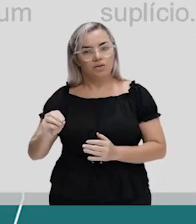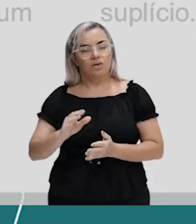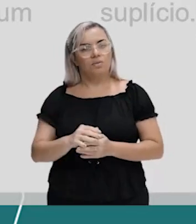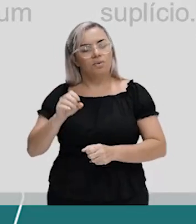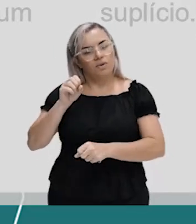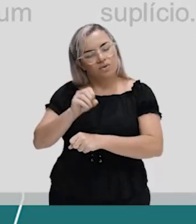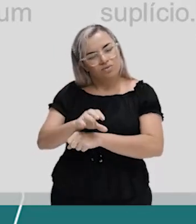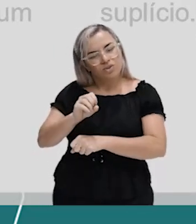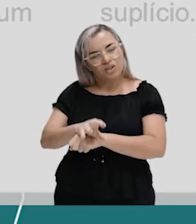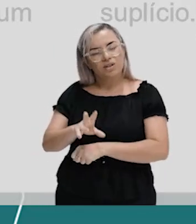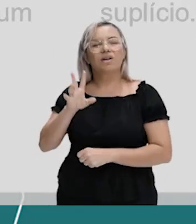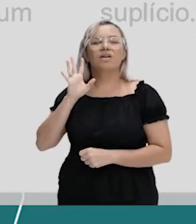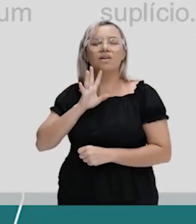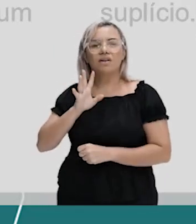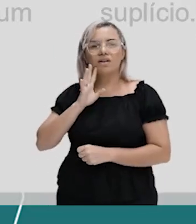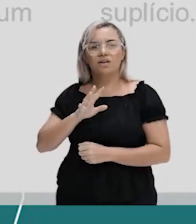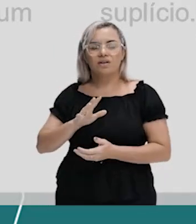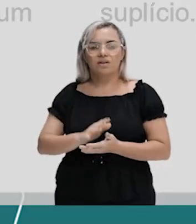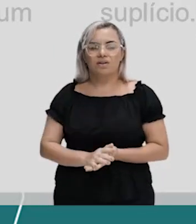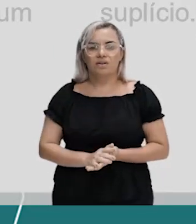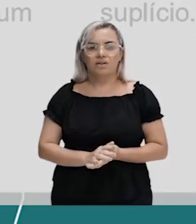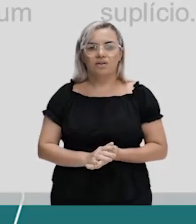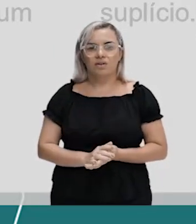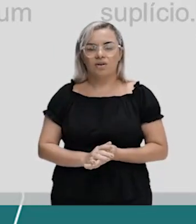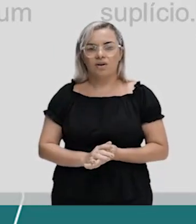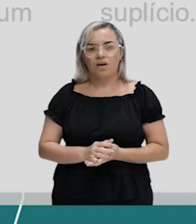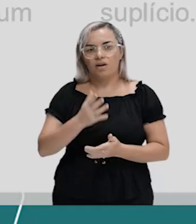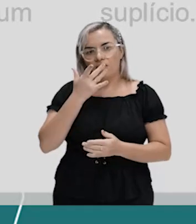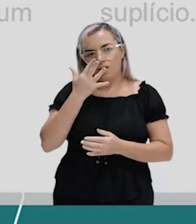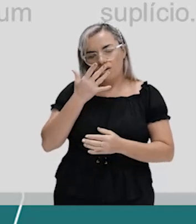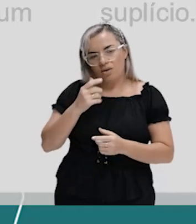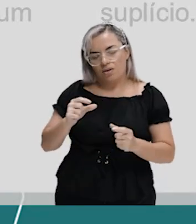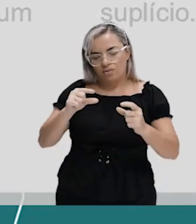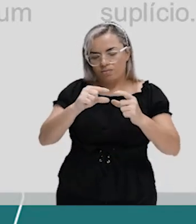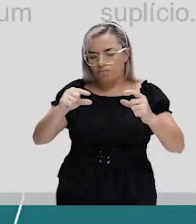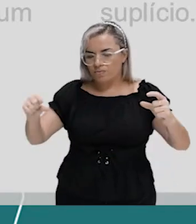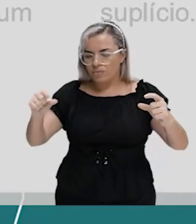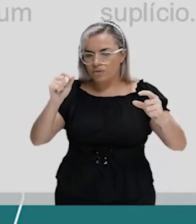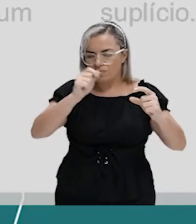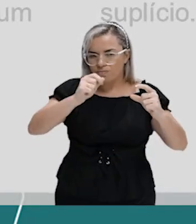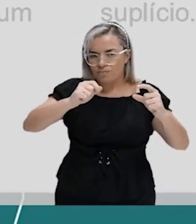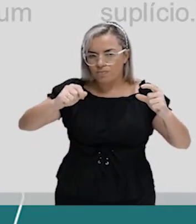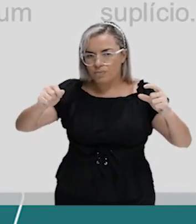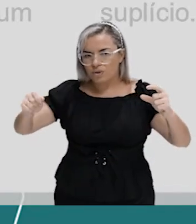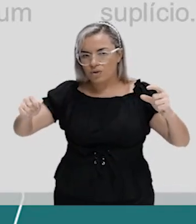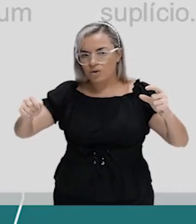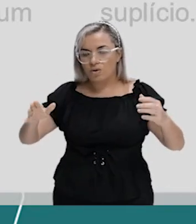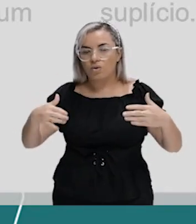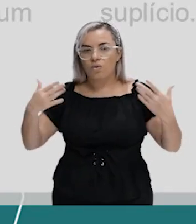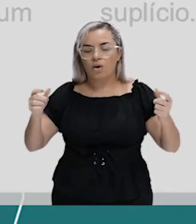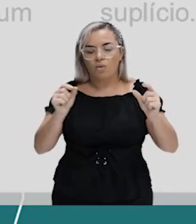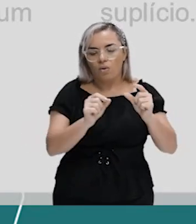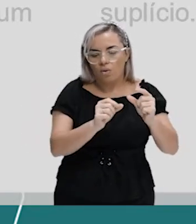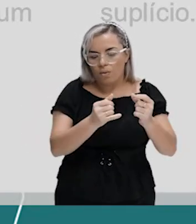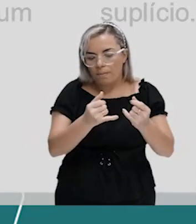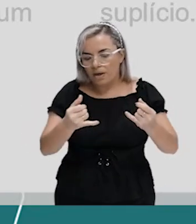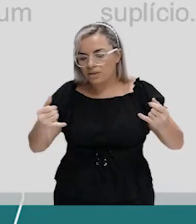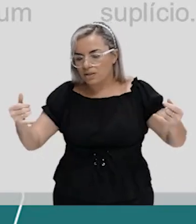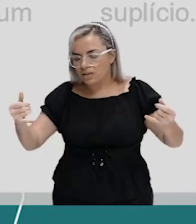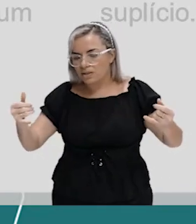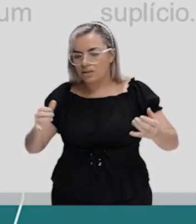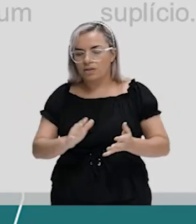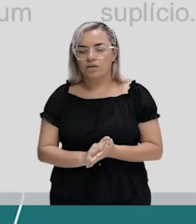bem legal é vocês grifarem o comando da questão. Qual palavra vocês deveriam grifar nesse caso, né? A